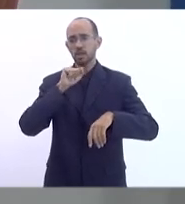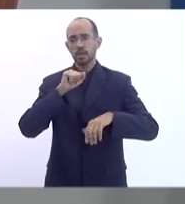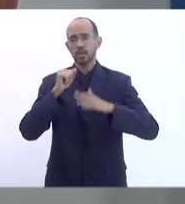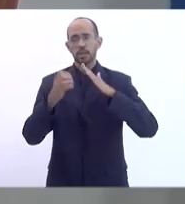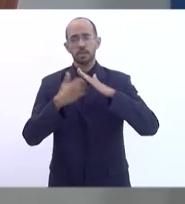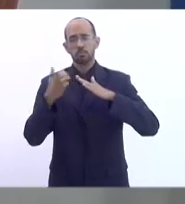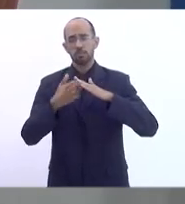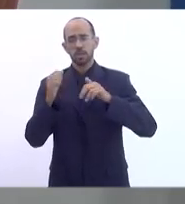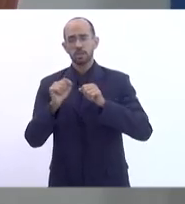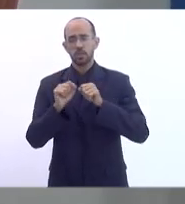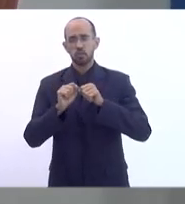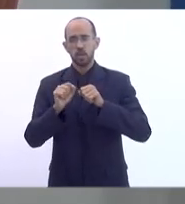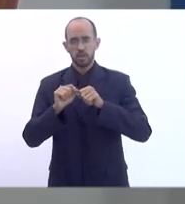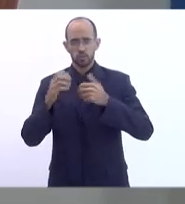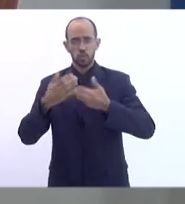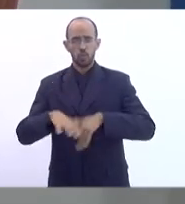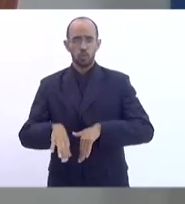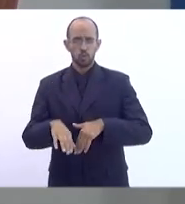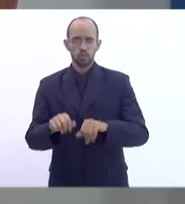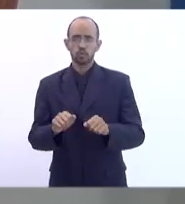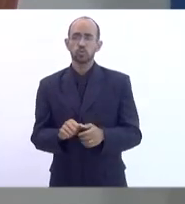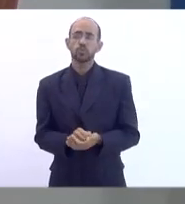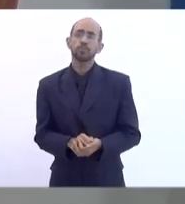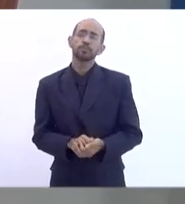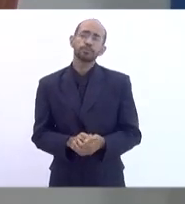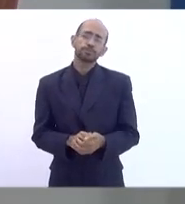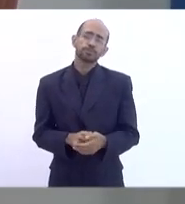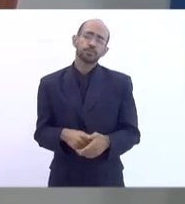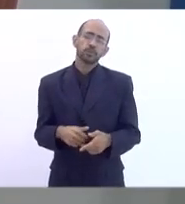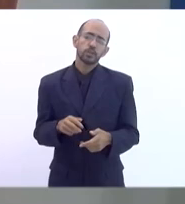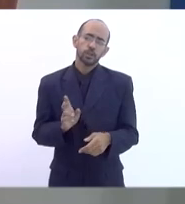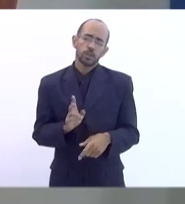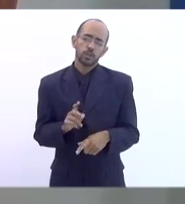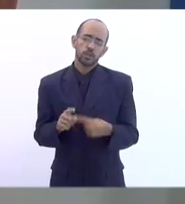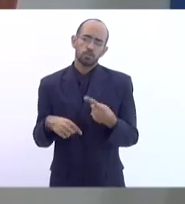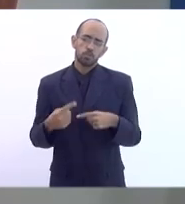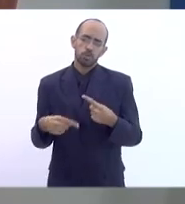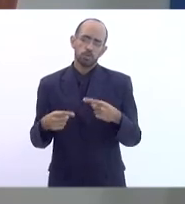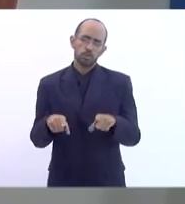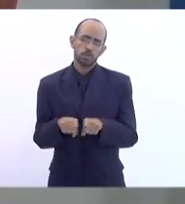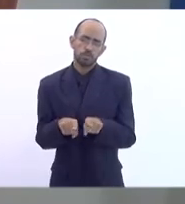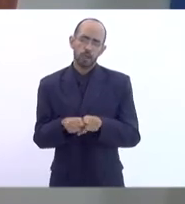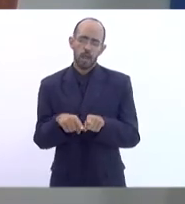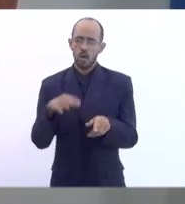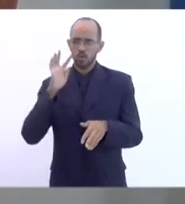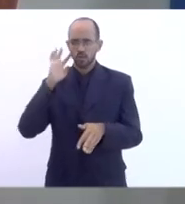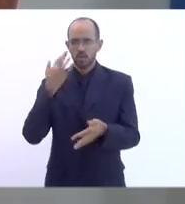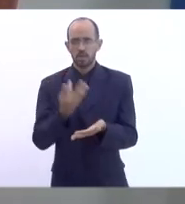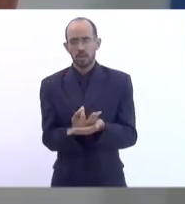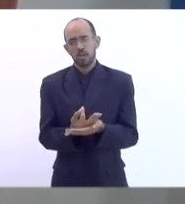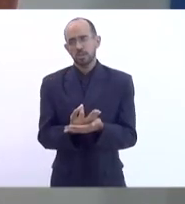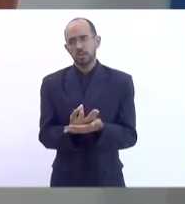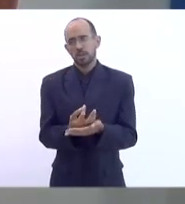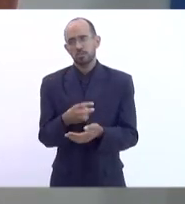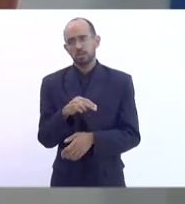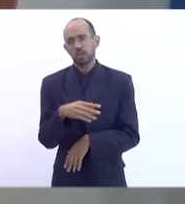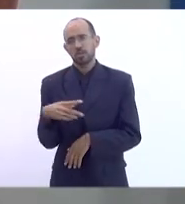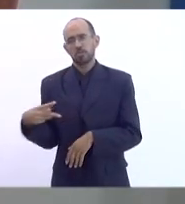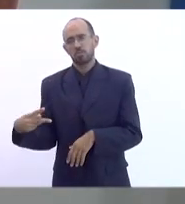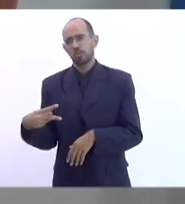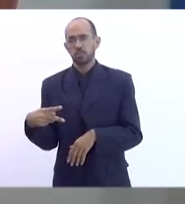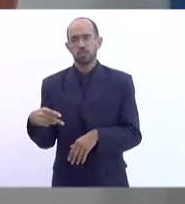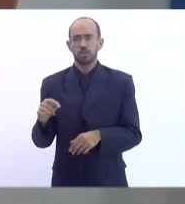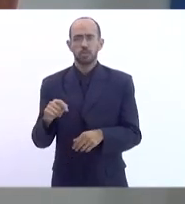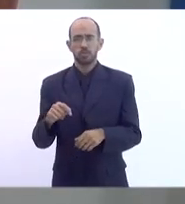empresa que fez o concurso né E aí vai para frente com certeza Onde está um pouco vai vem adotando